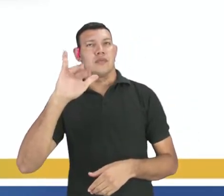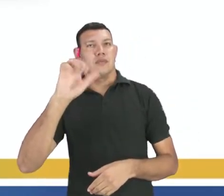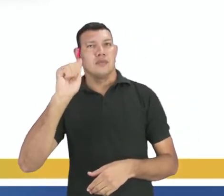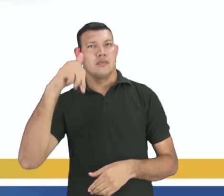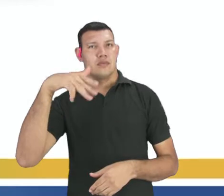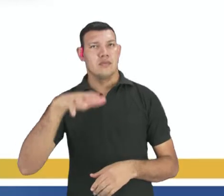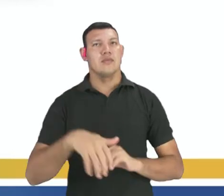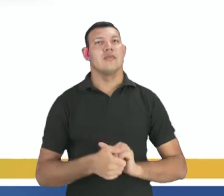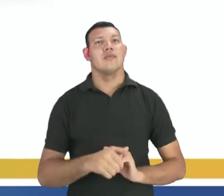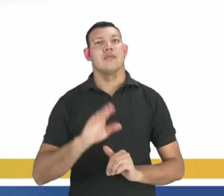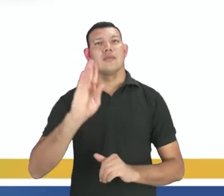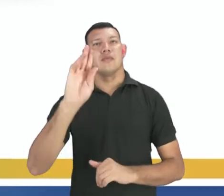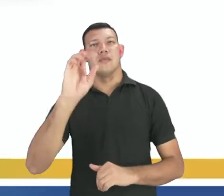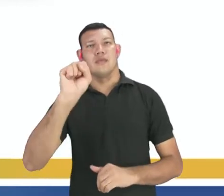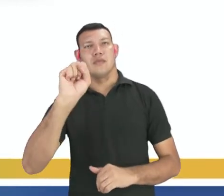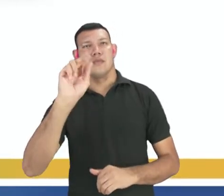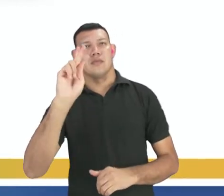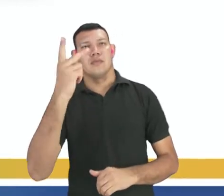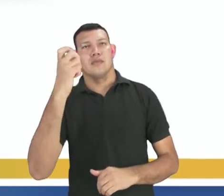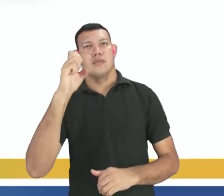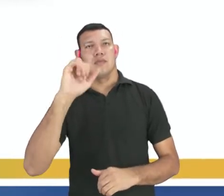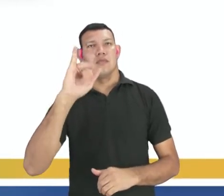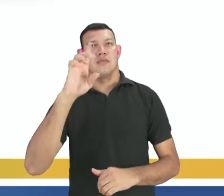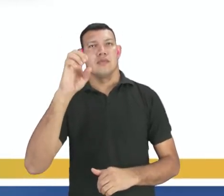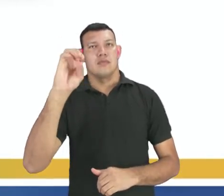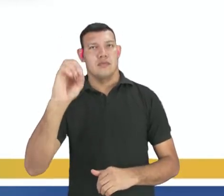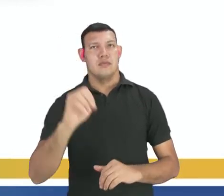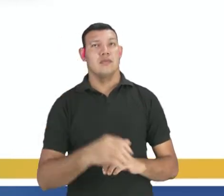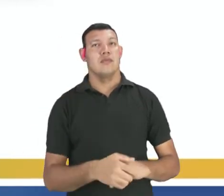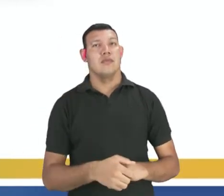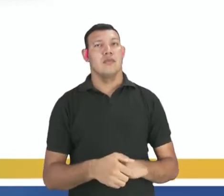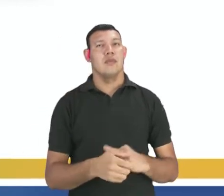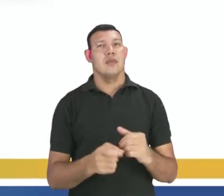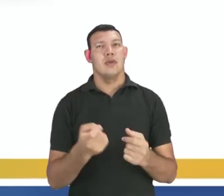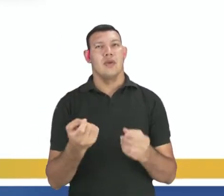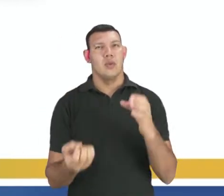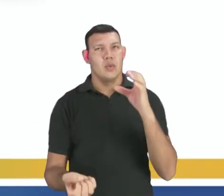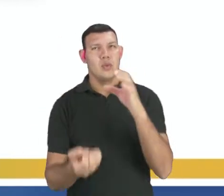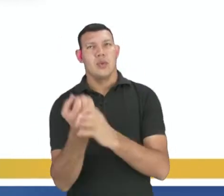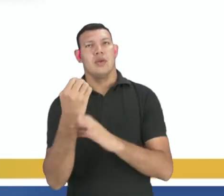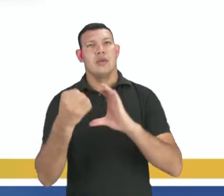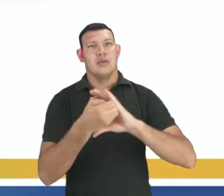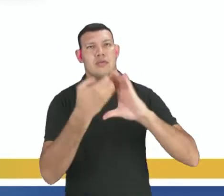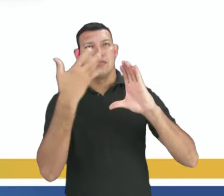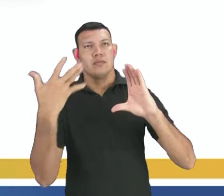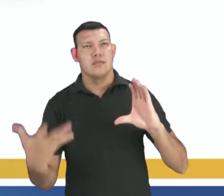herdadas seriam chamadas de biotipo. A teoria da classificação corporal